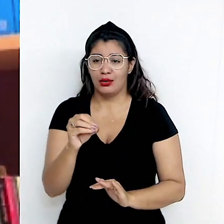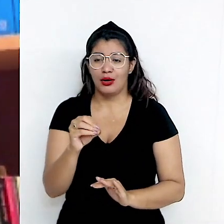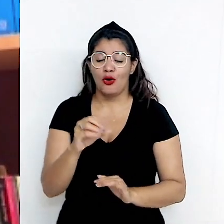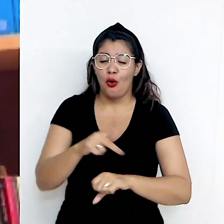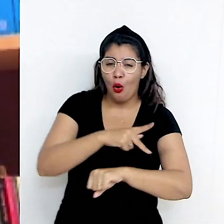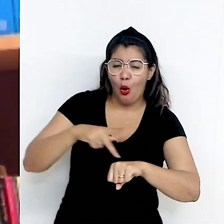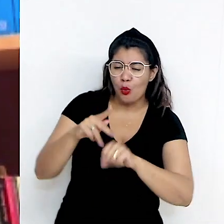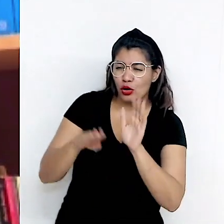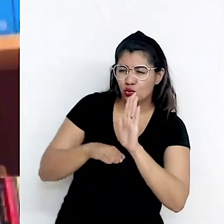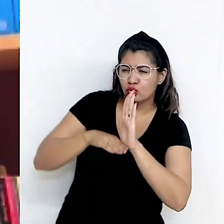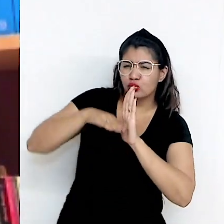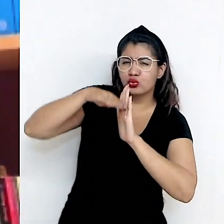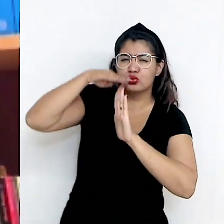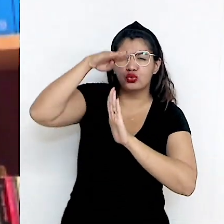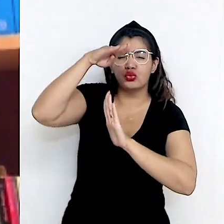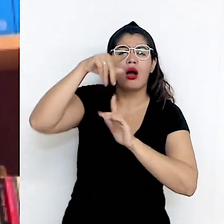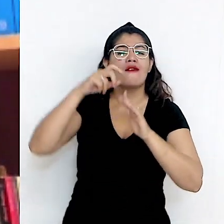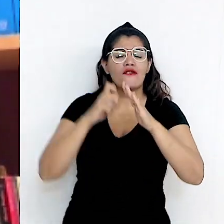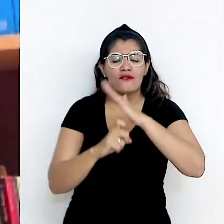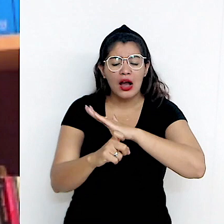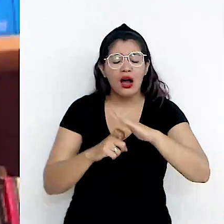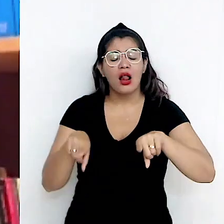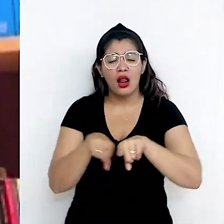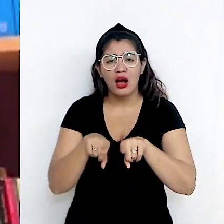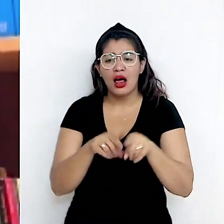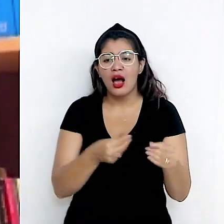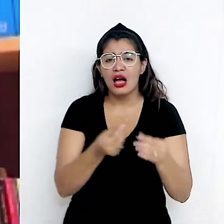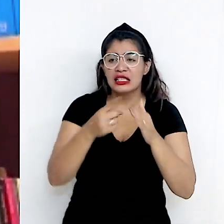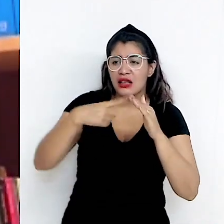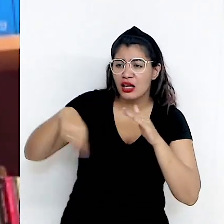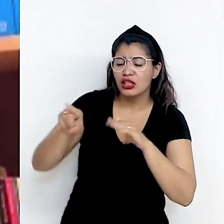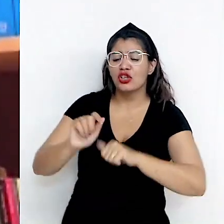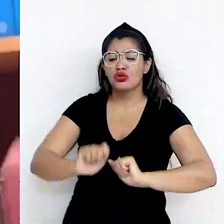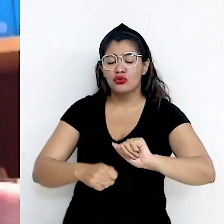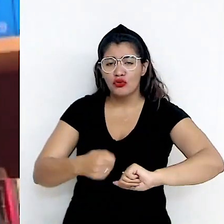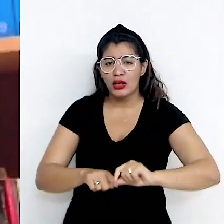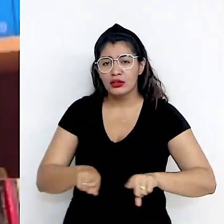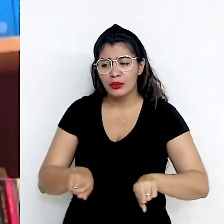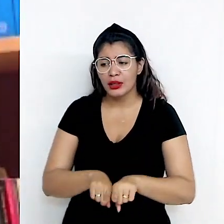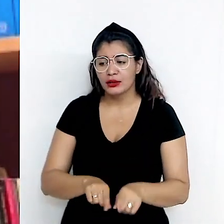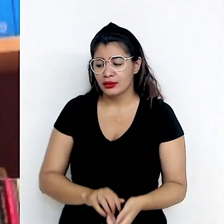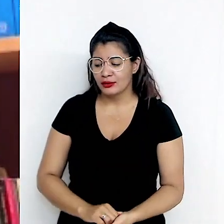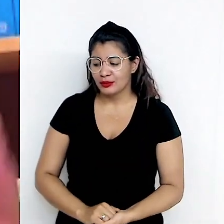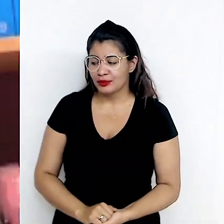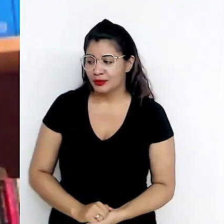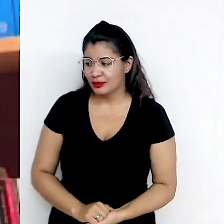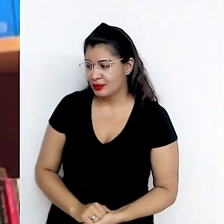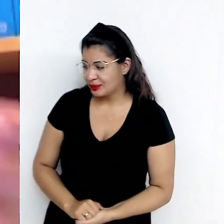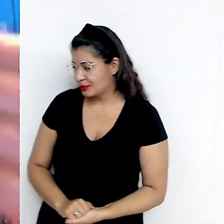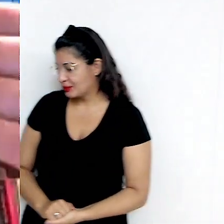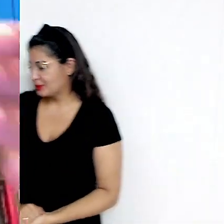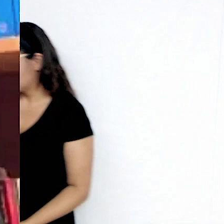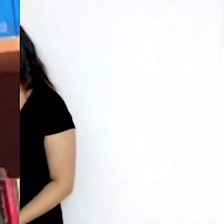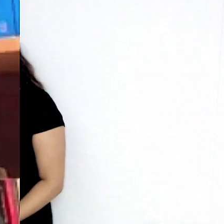país de elevados níveis de renda e poupança essa dinâmica leva a saída de investimentos no exterior 12 para o Brasil que